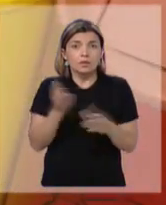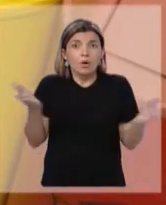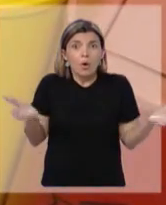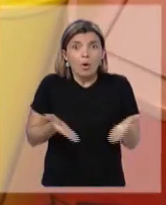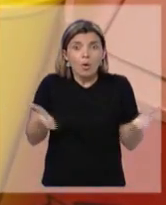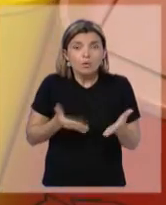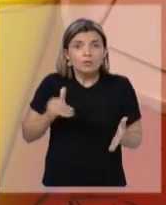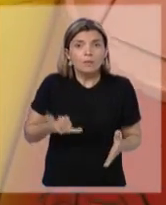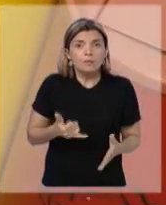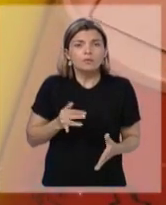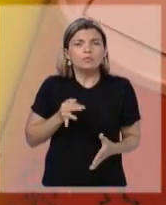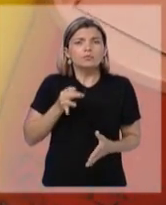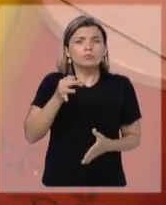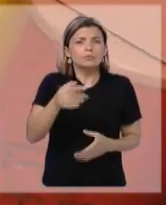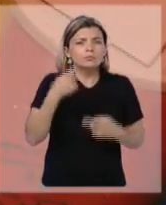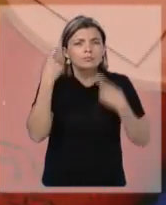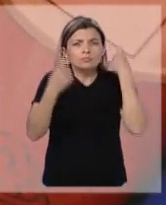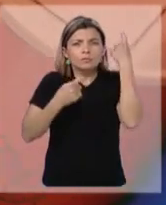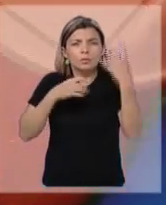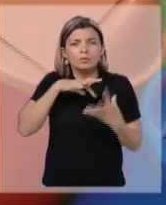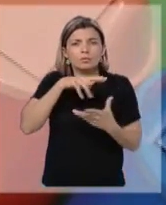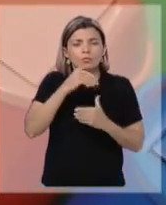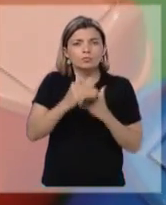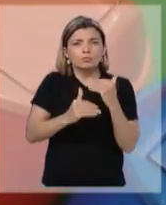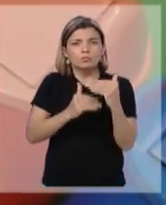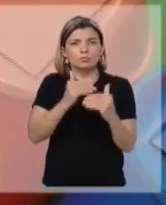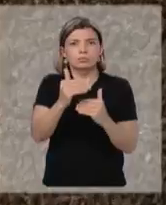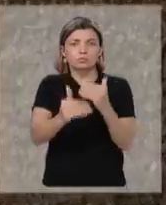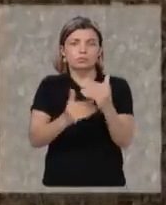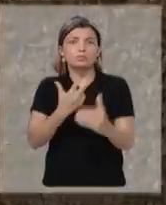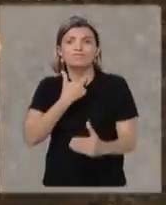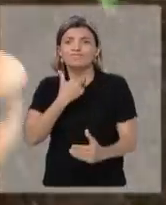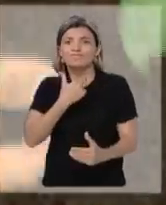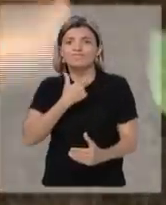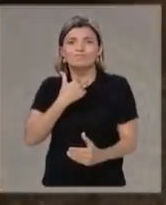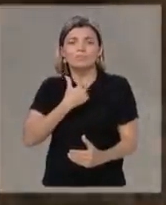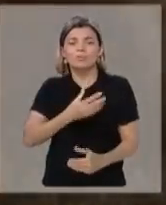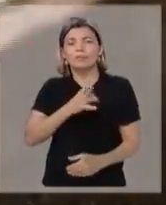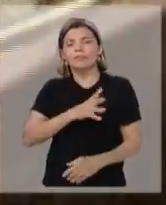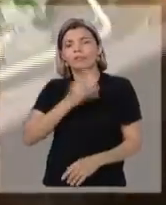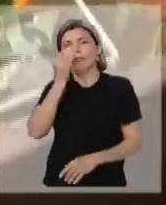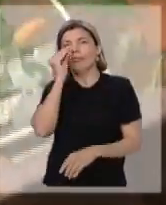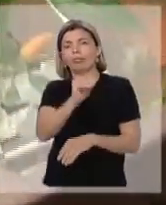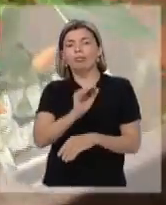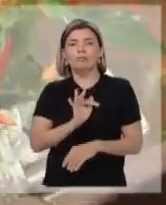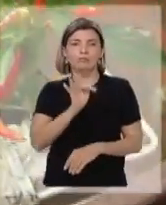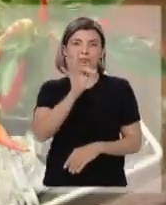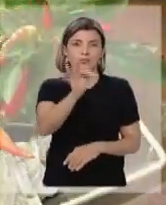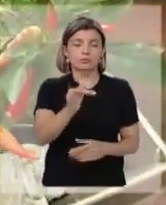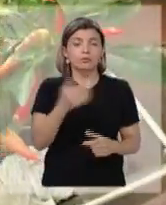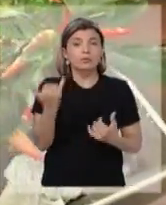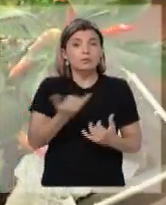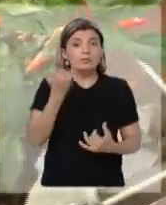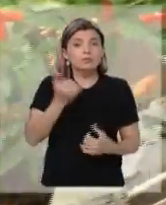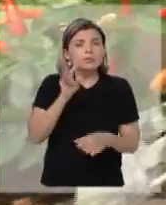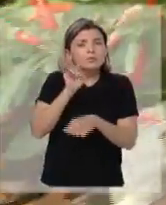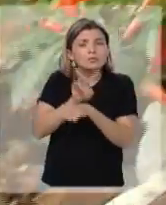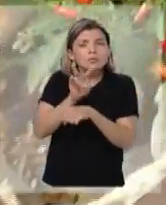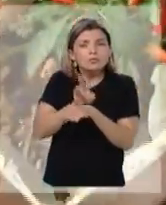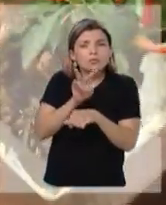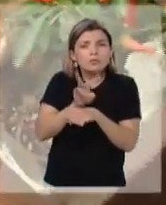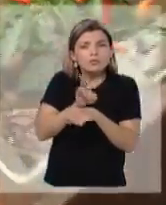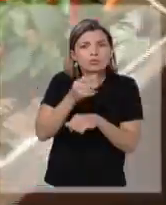atender às futuras gerações. É o desenvolvimento que não esgota os recursos para o futuro, uma vez